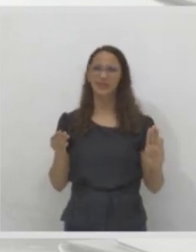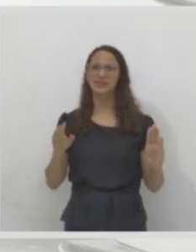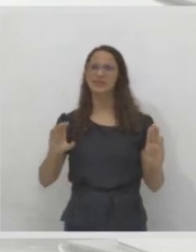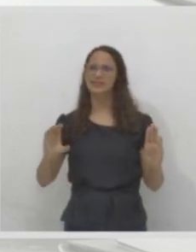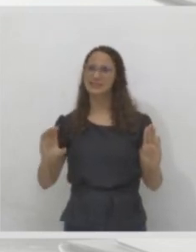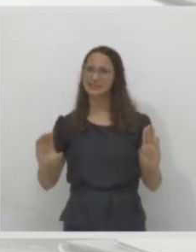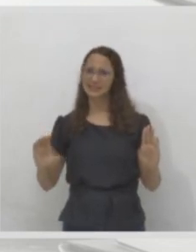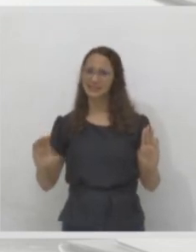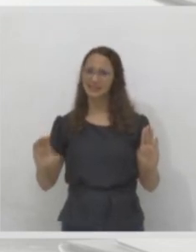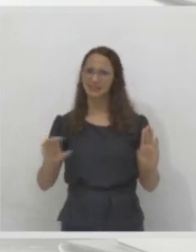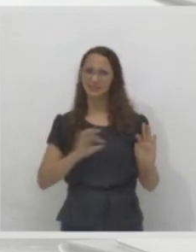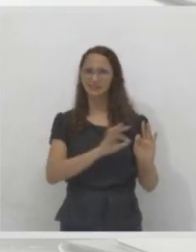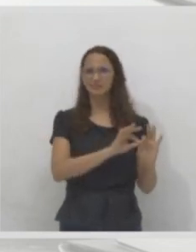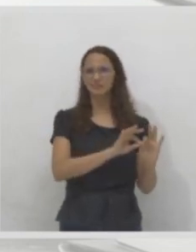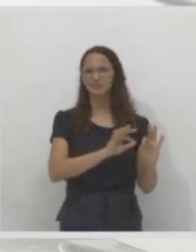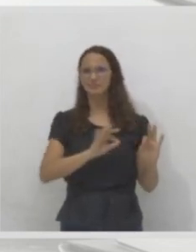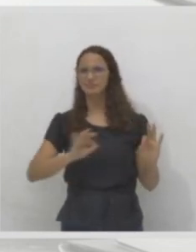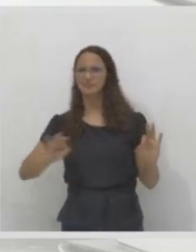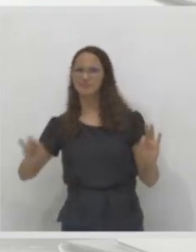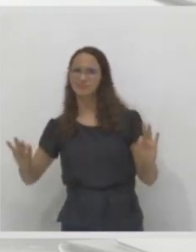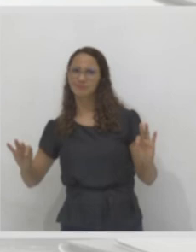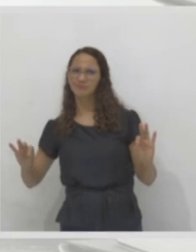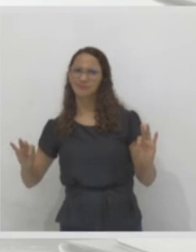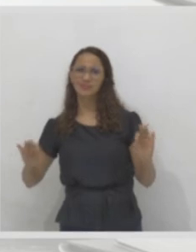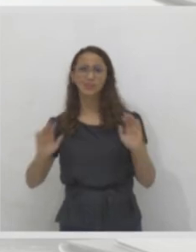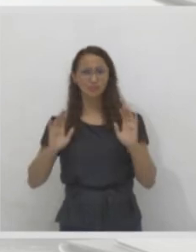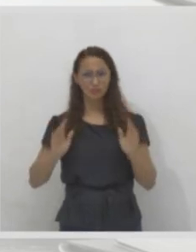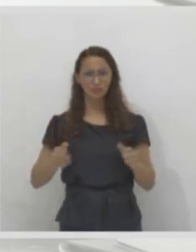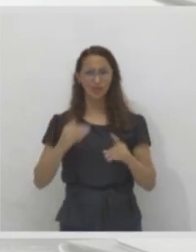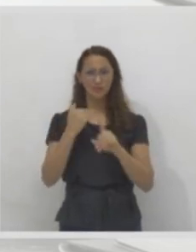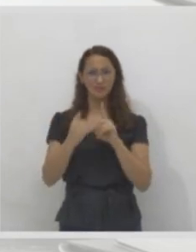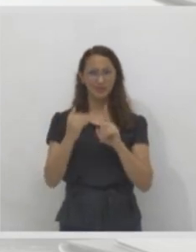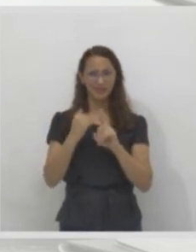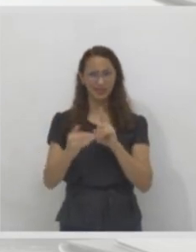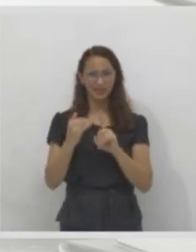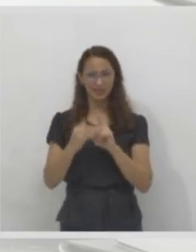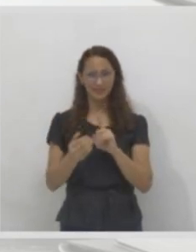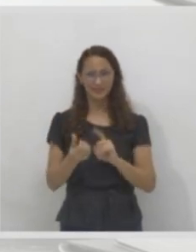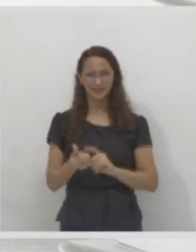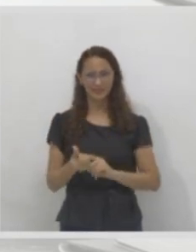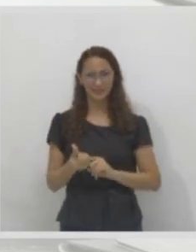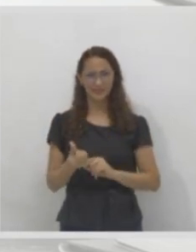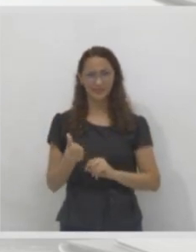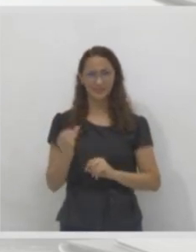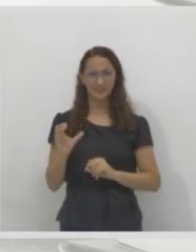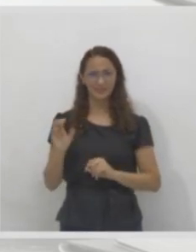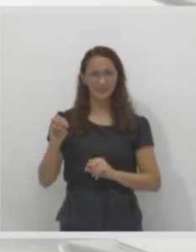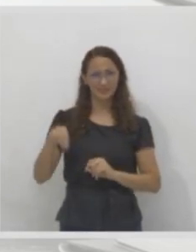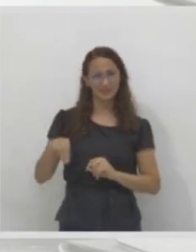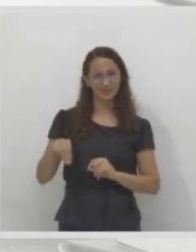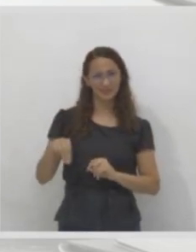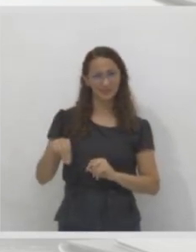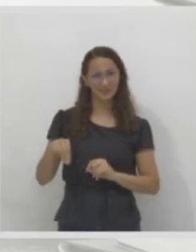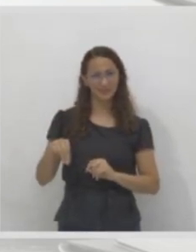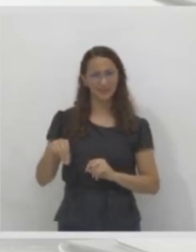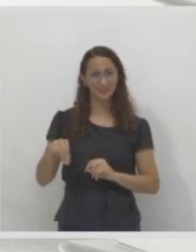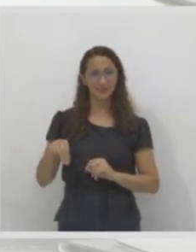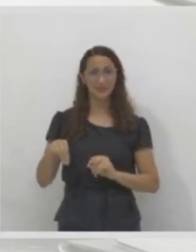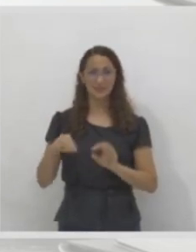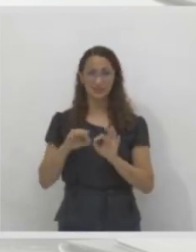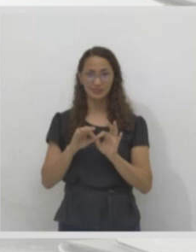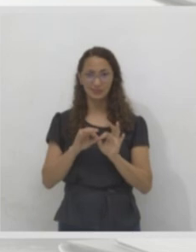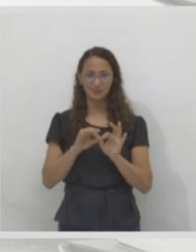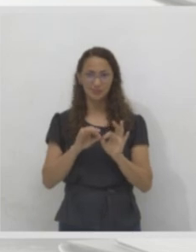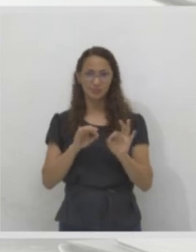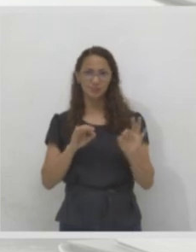esse todo. Se eu já tenho a metade do BC valendo 6 centímetros, se eu projetar